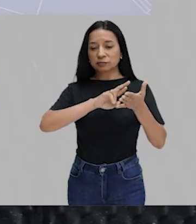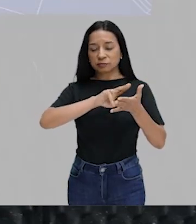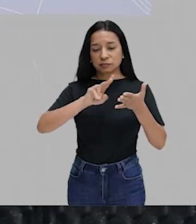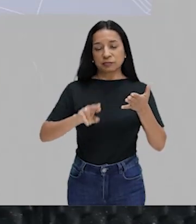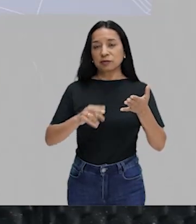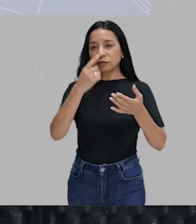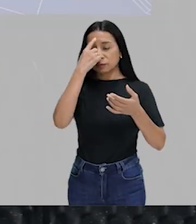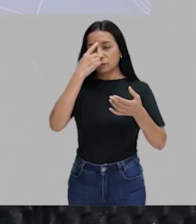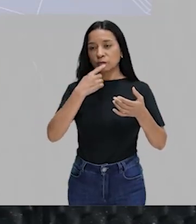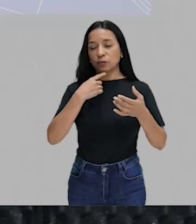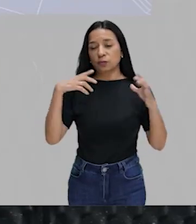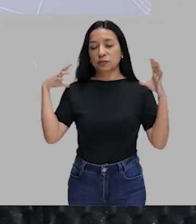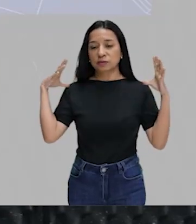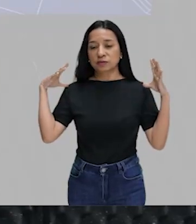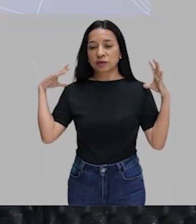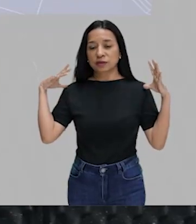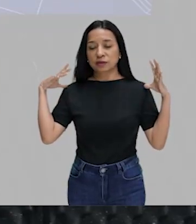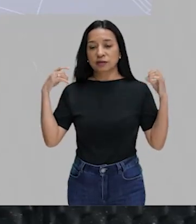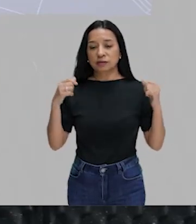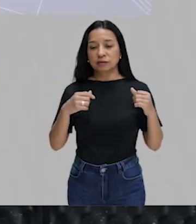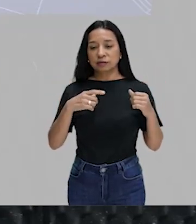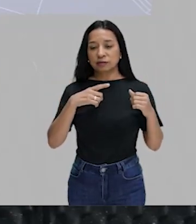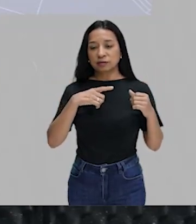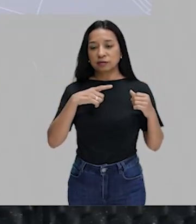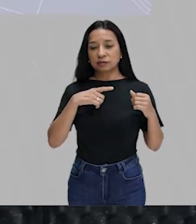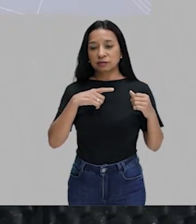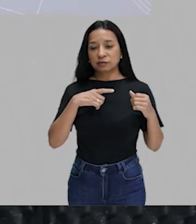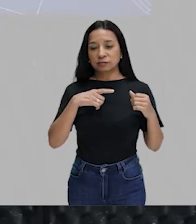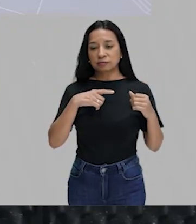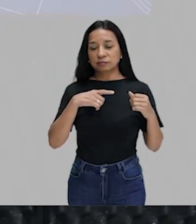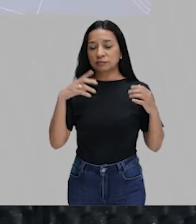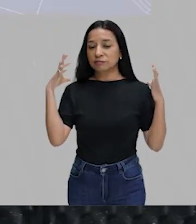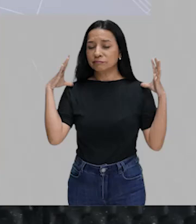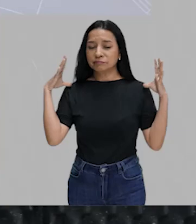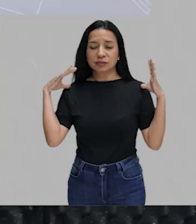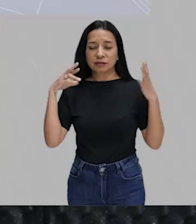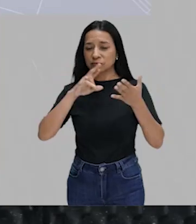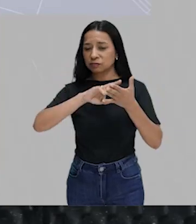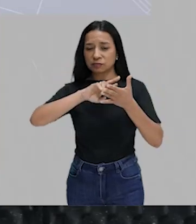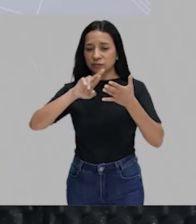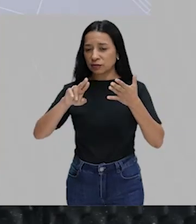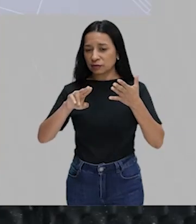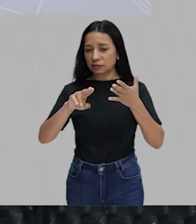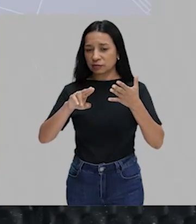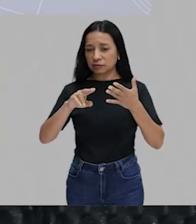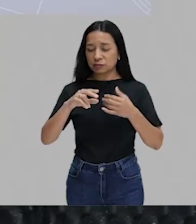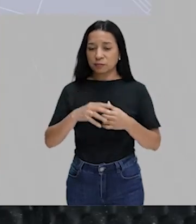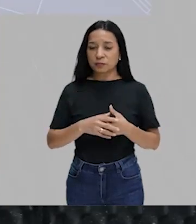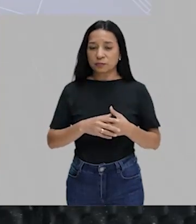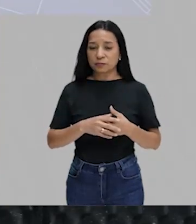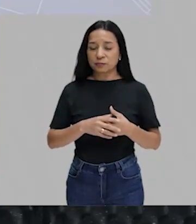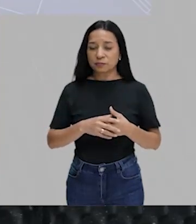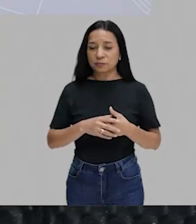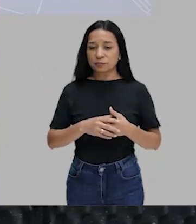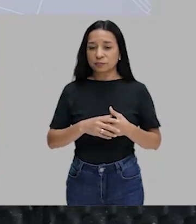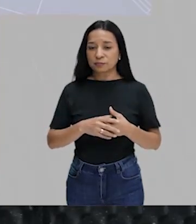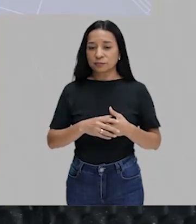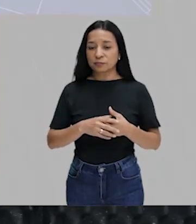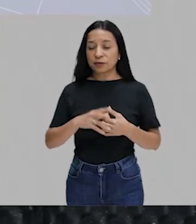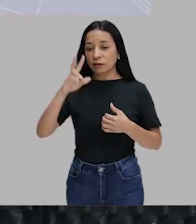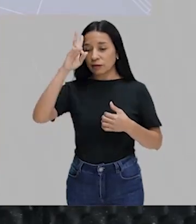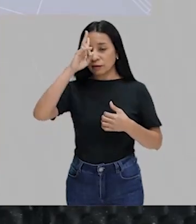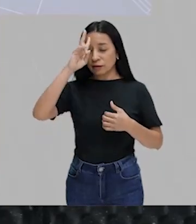angelicais, figuras, olha só, tem anjos, tem ninfas, é algo que se remete à